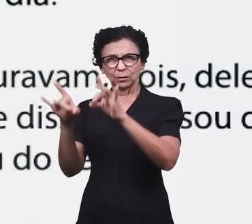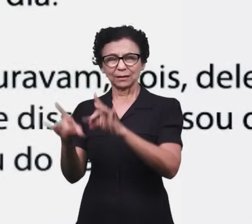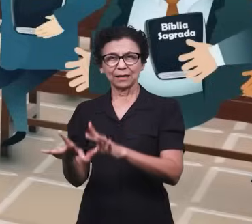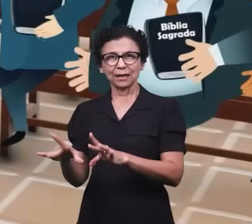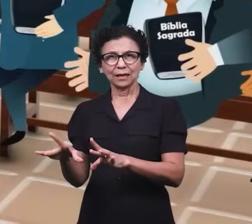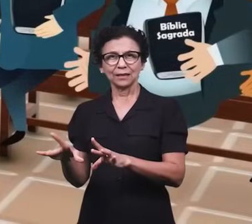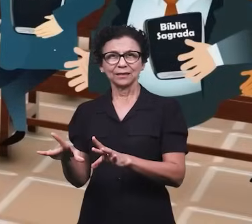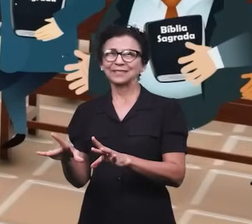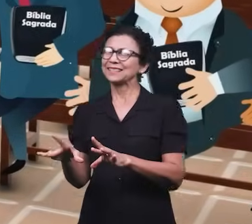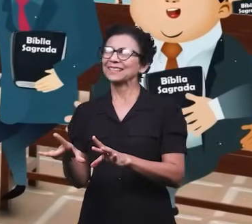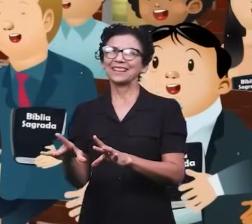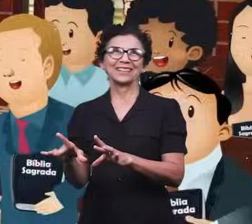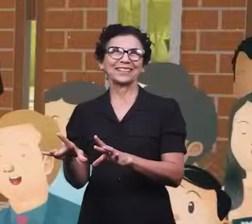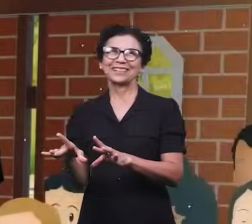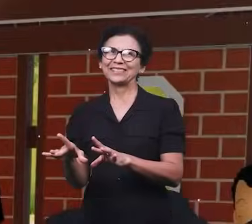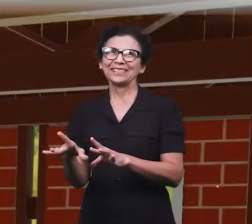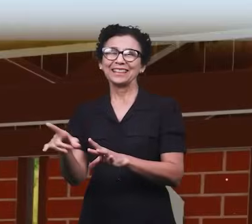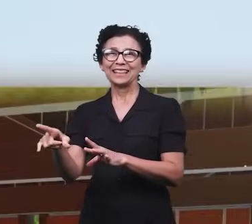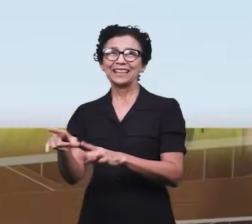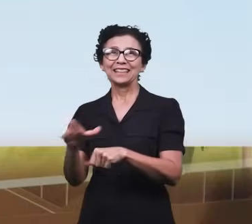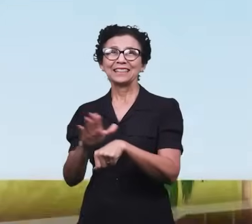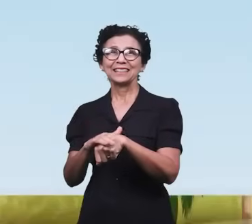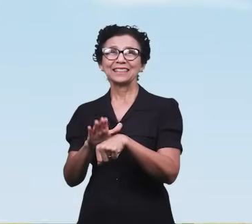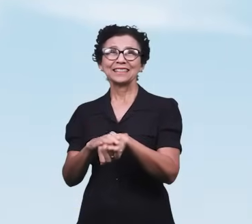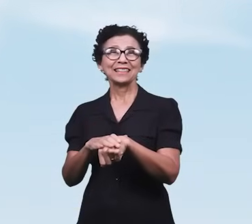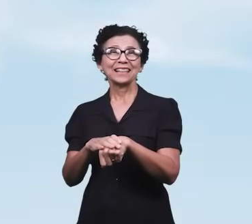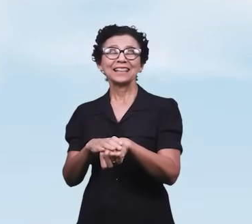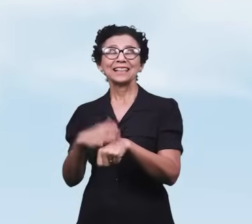Jesus, pois nele há